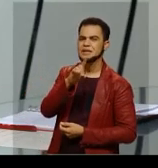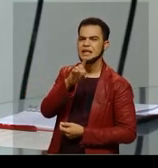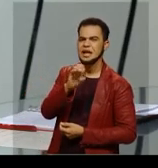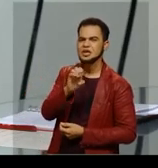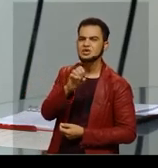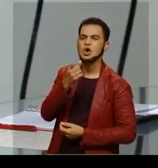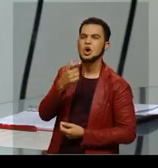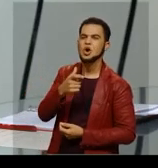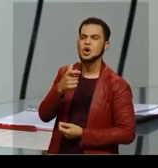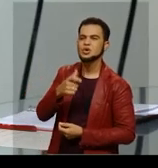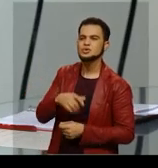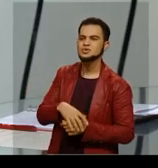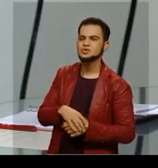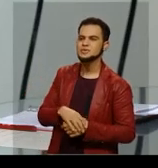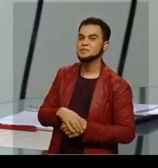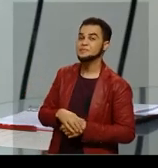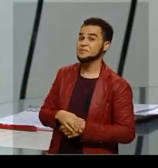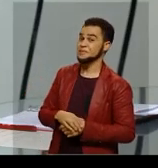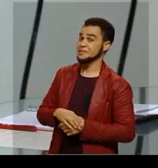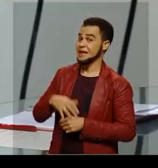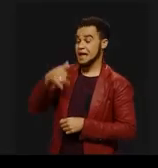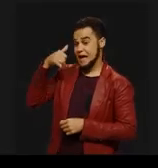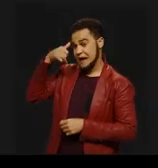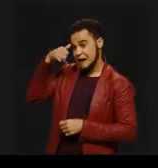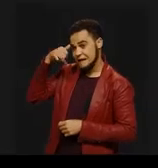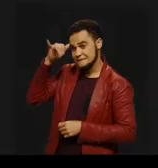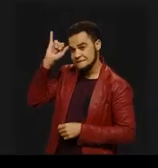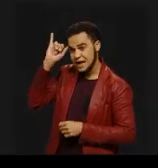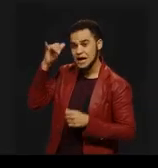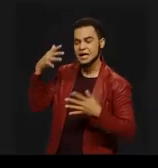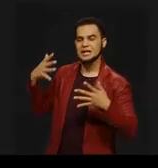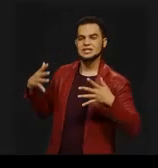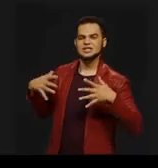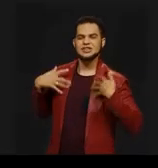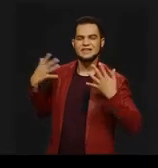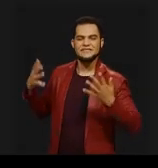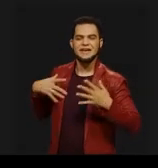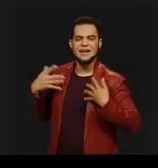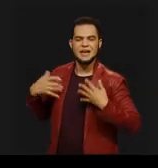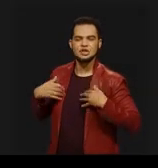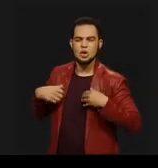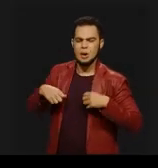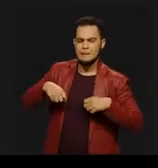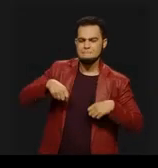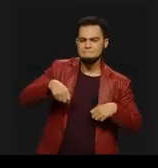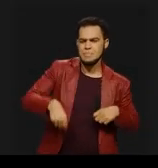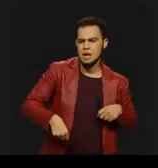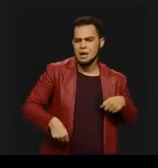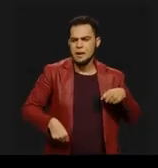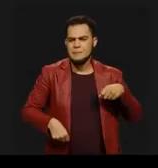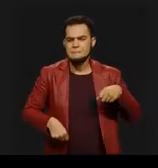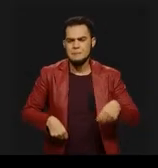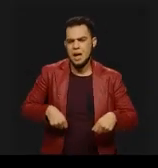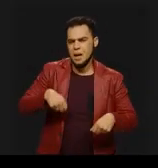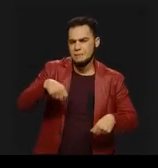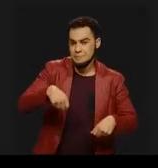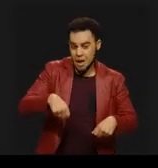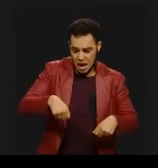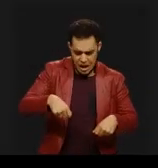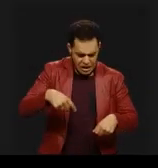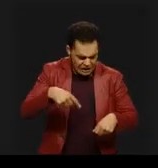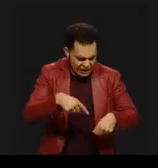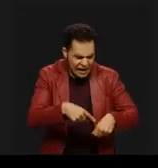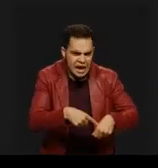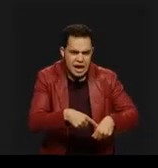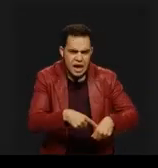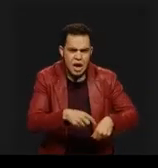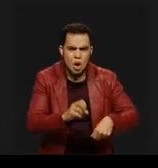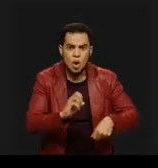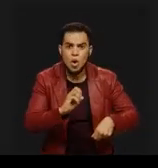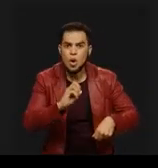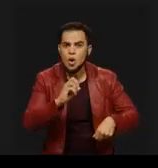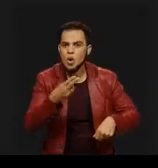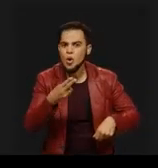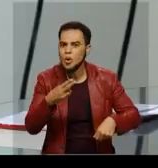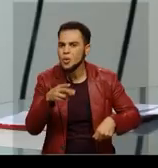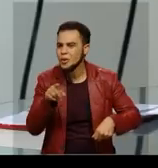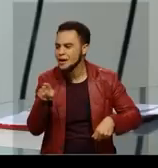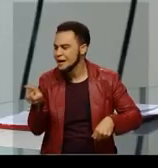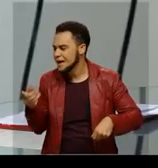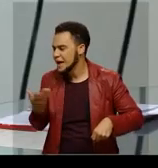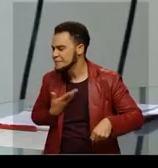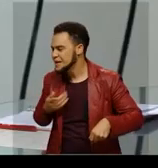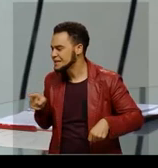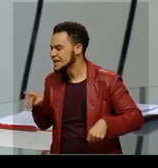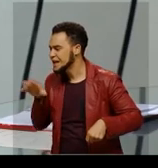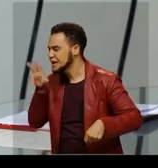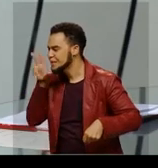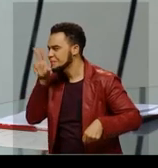pouquinho. A vaca se diverte com a pata na lama. Que pata? É a pata animal ou é a